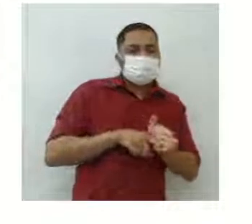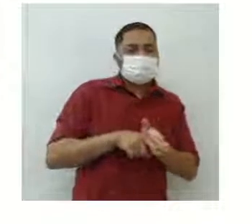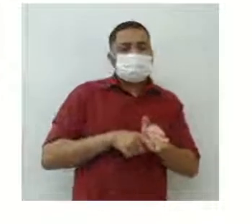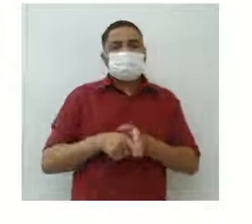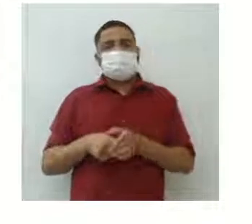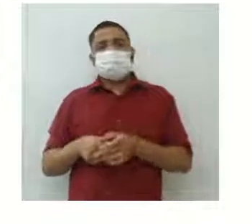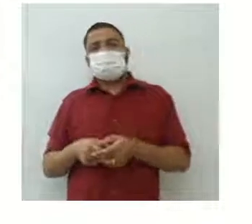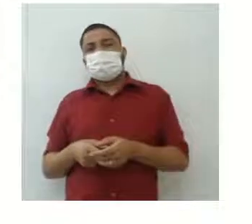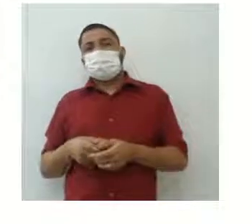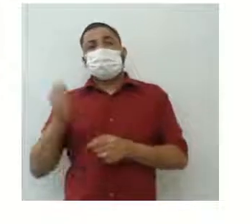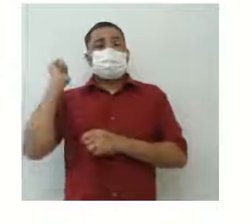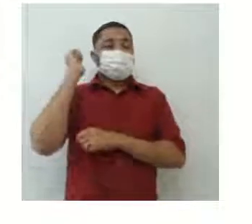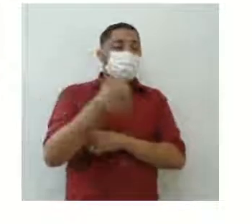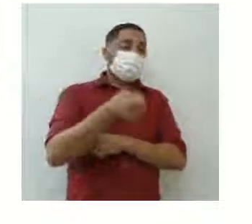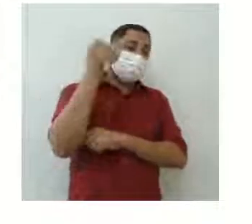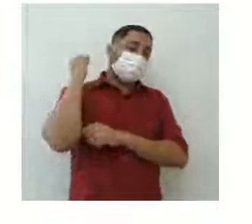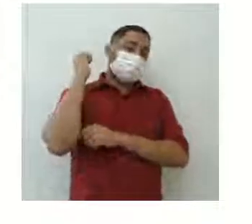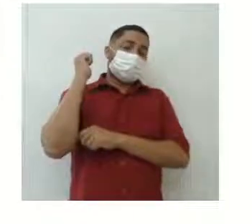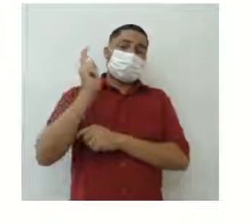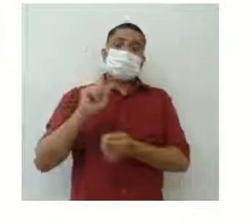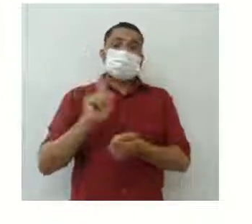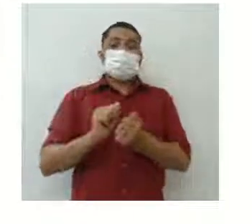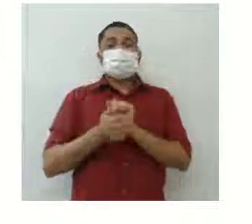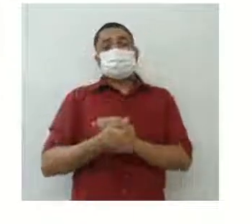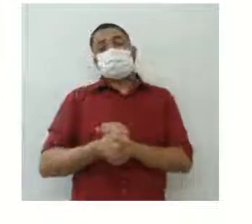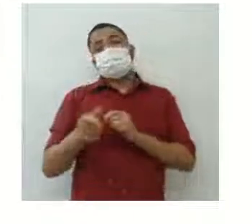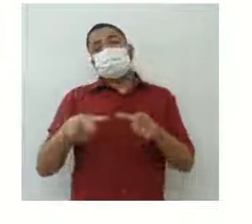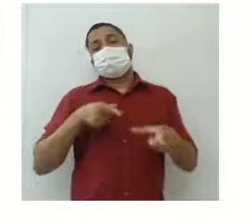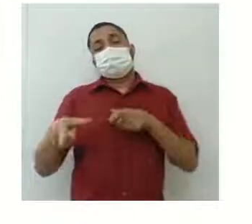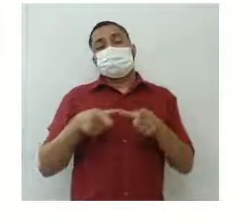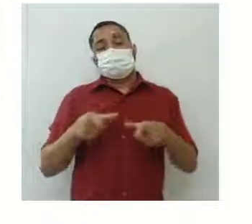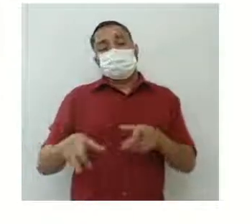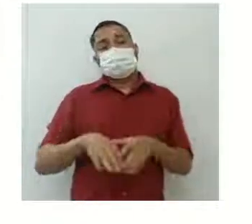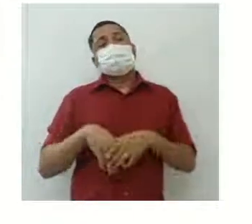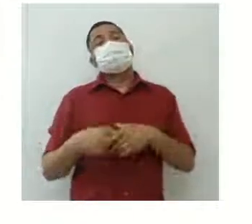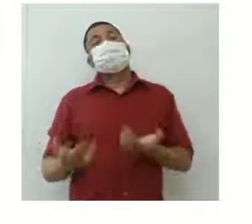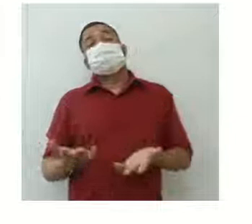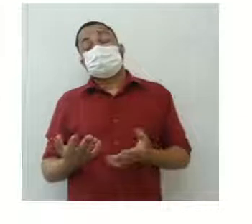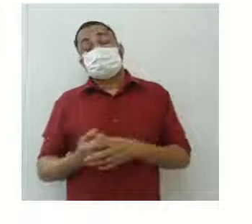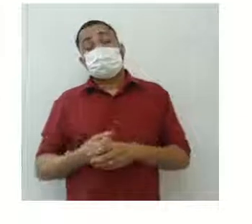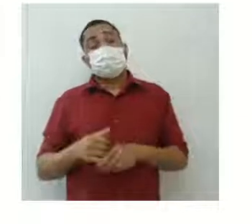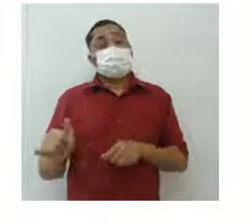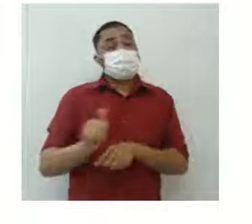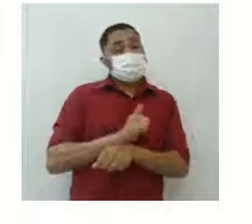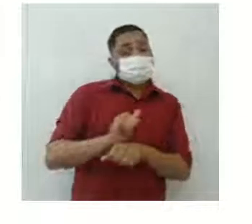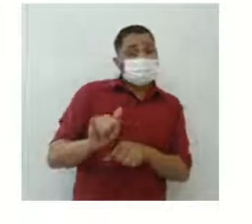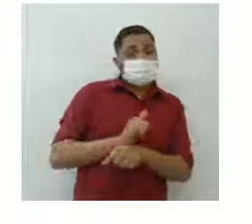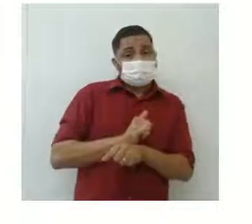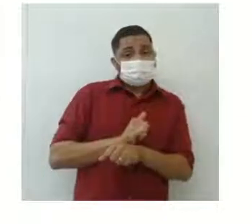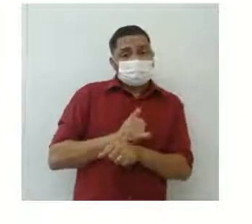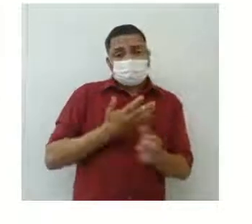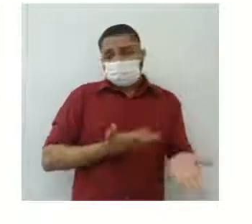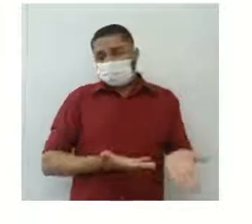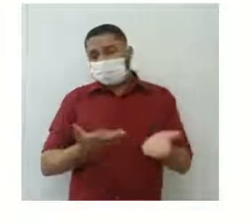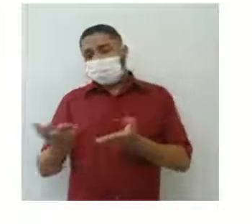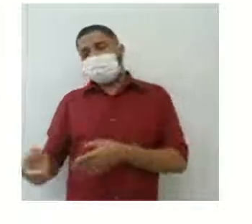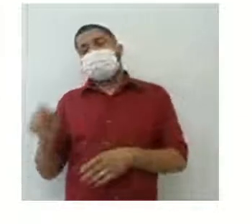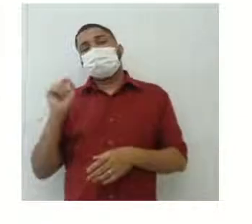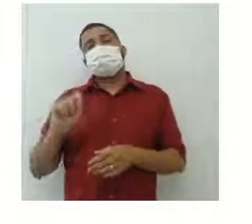né? Então ele não se adaptou nesse tipo de trabalho. Então, qual foi a estratégia? Trazer o